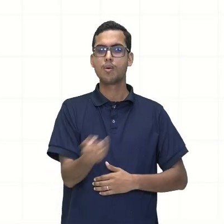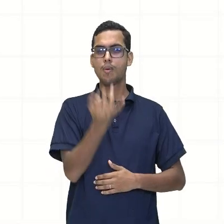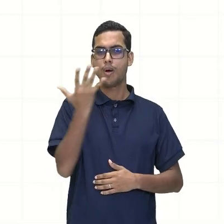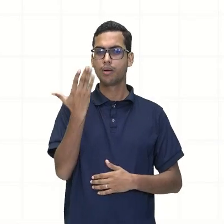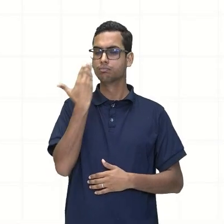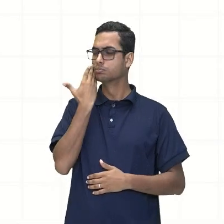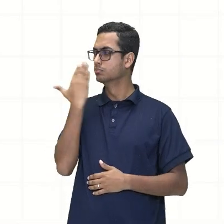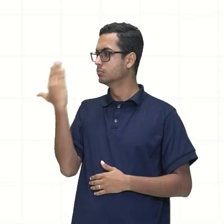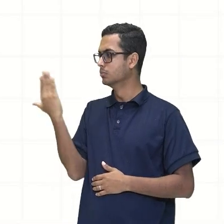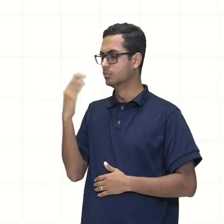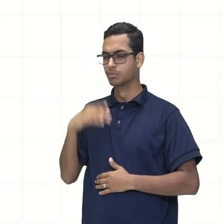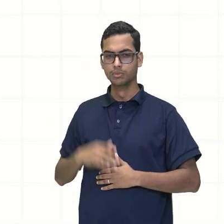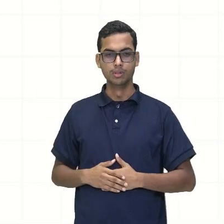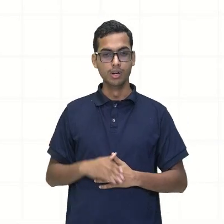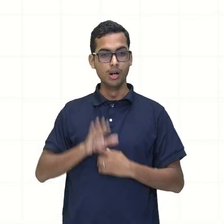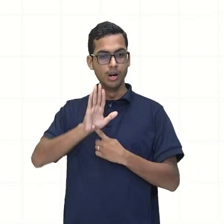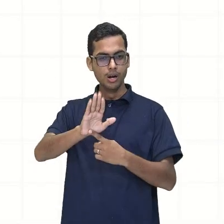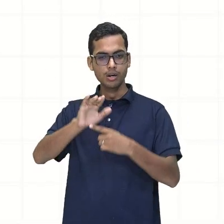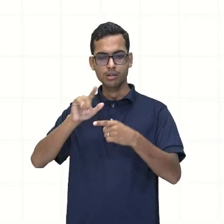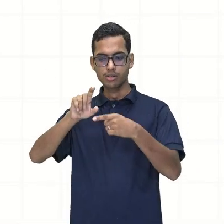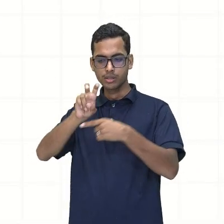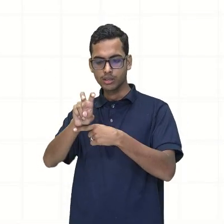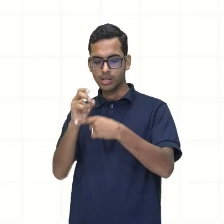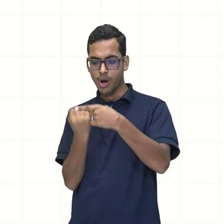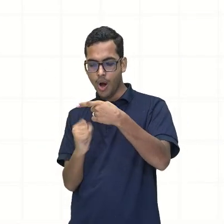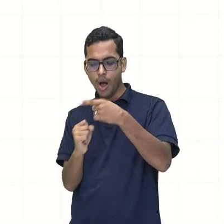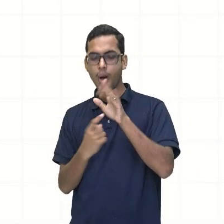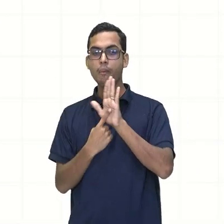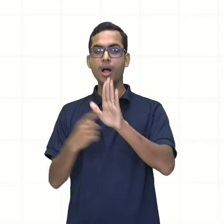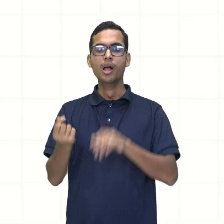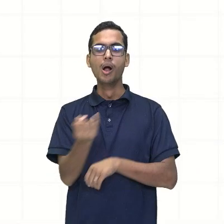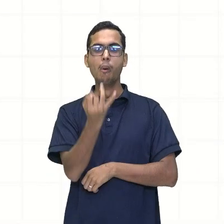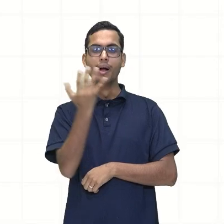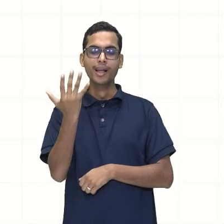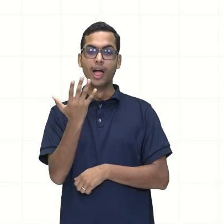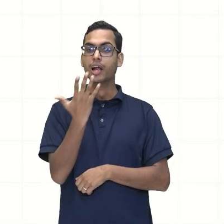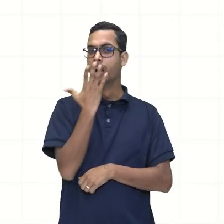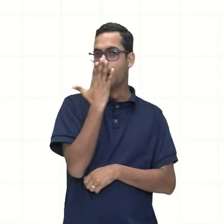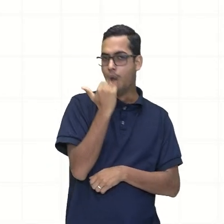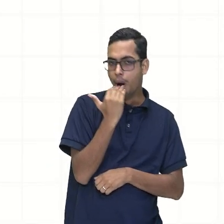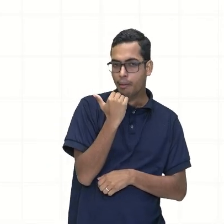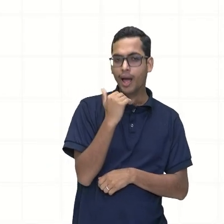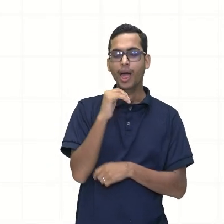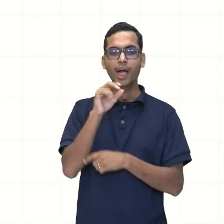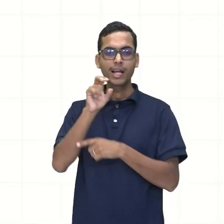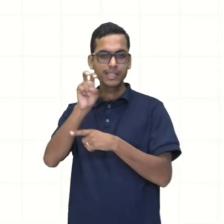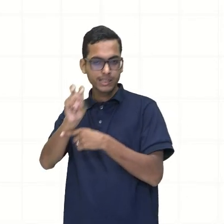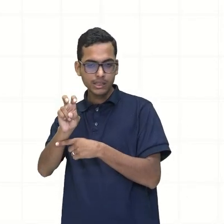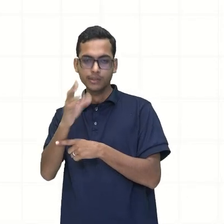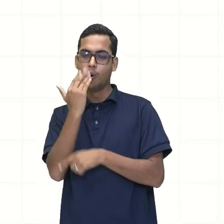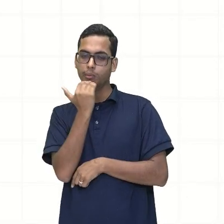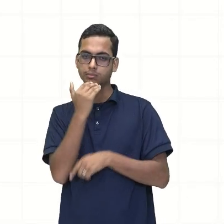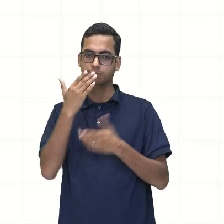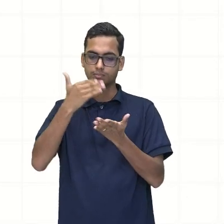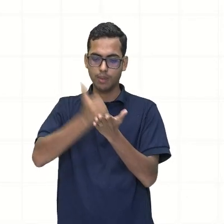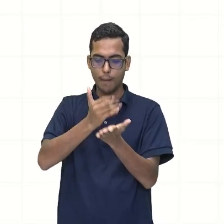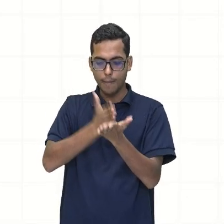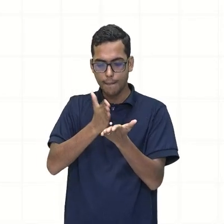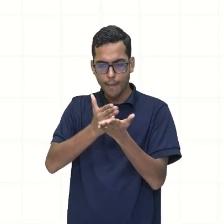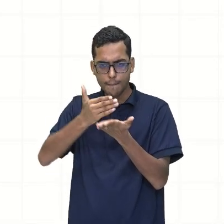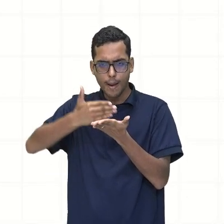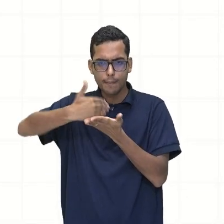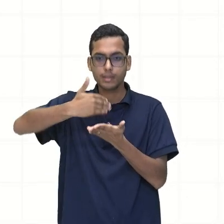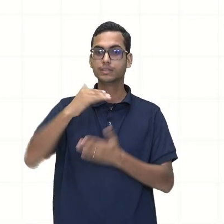quantos pedaços do bolo foram comidos. Comeram 5 pedaços dos 8. Se tinha 8 pedaços e